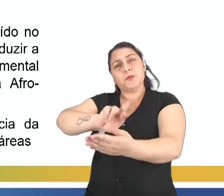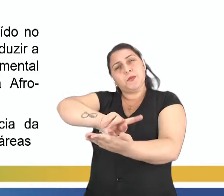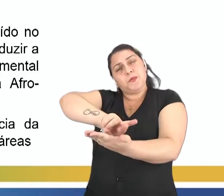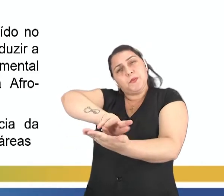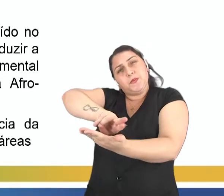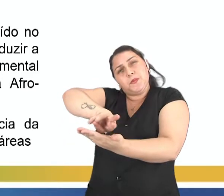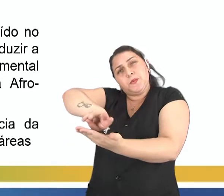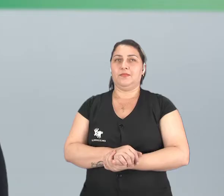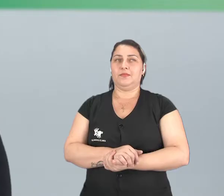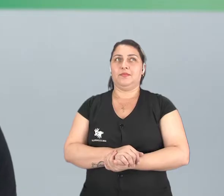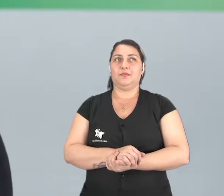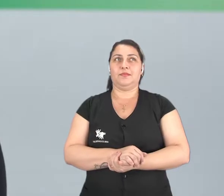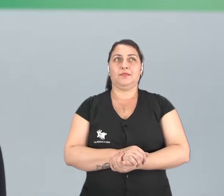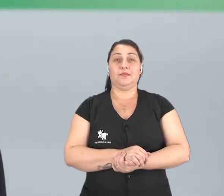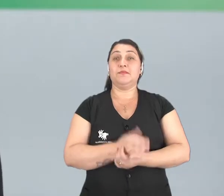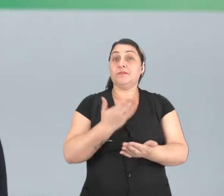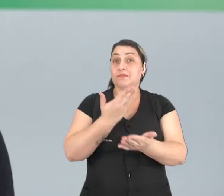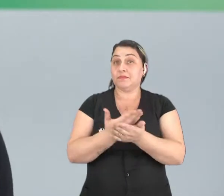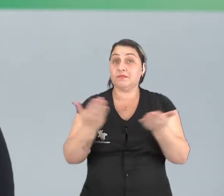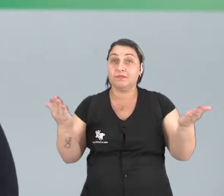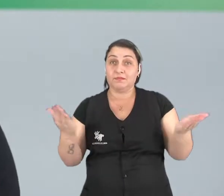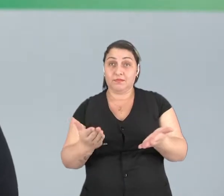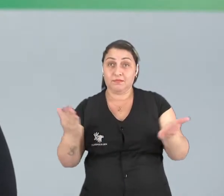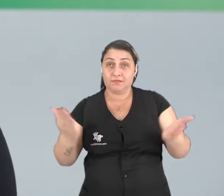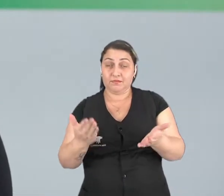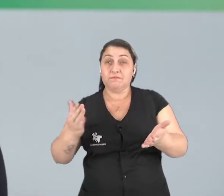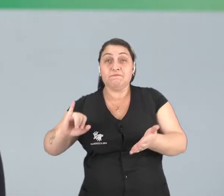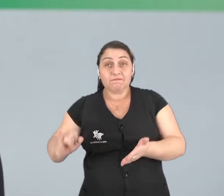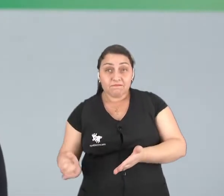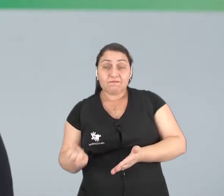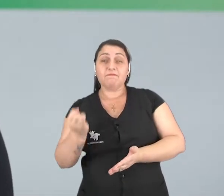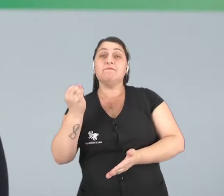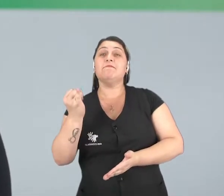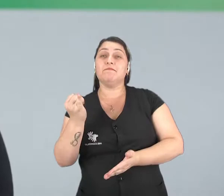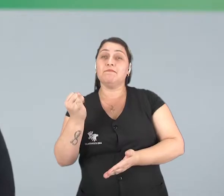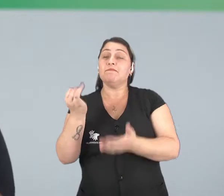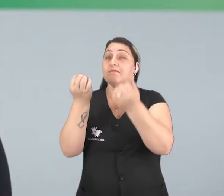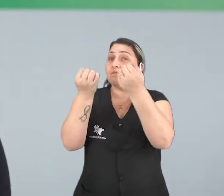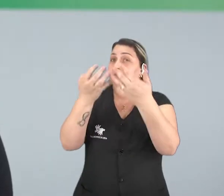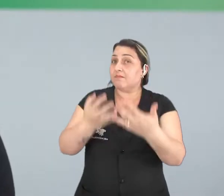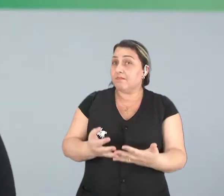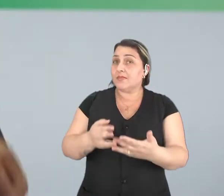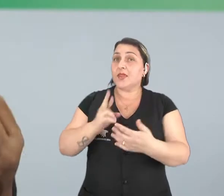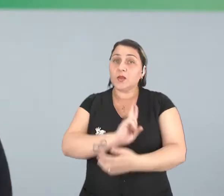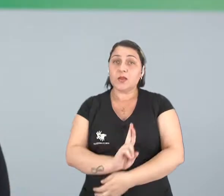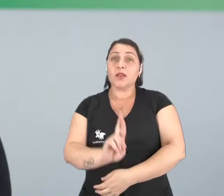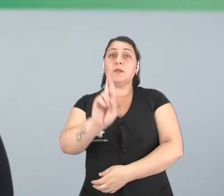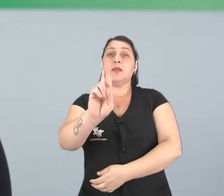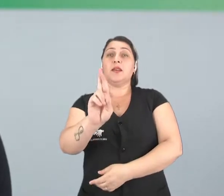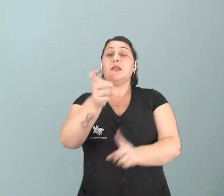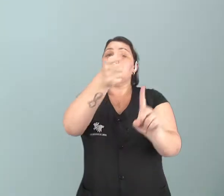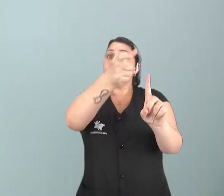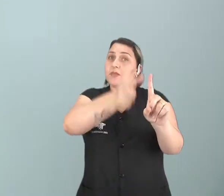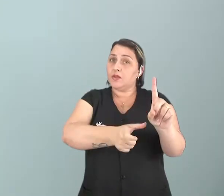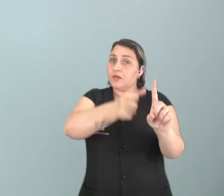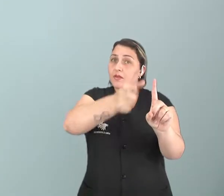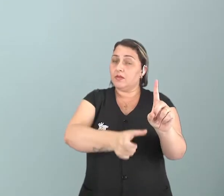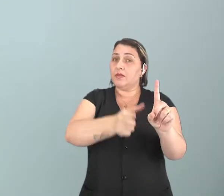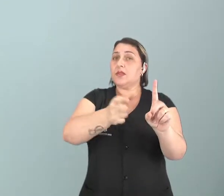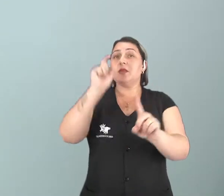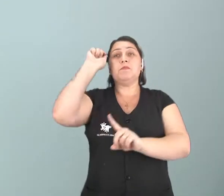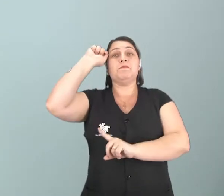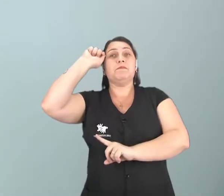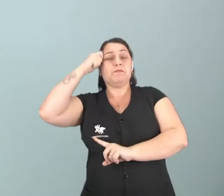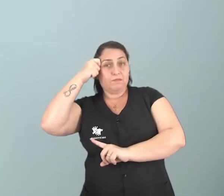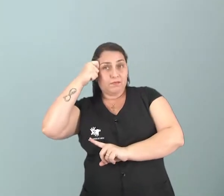para inúmeras áreas. Na aula de hoje, então, a gente vai aproveitar para destacar esses representantes, essas personalidades que são